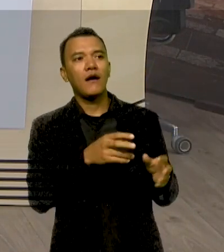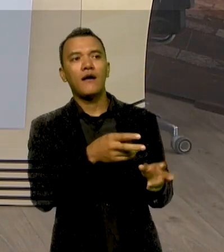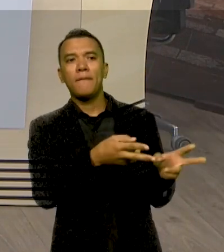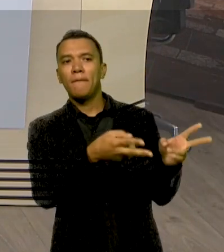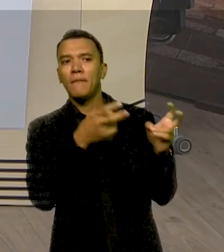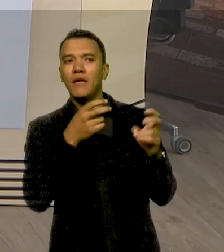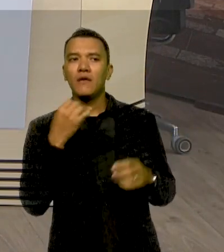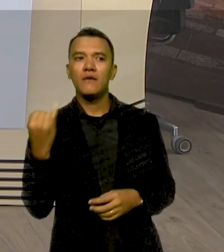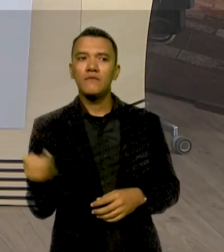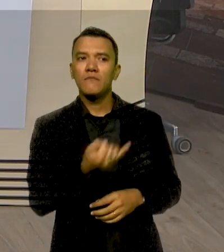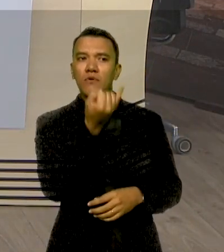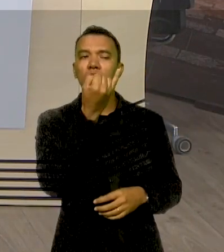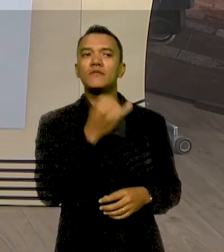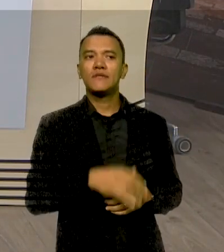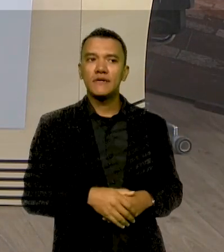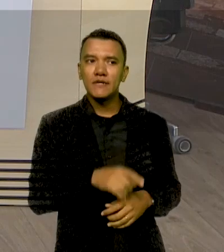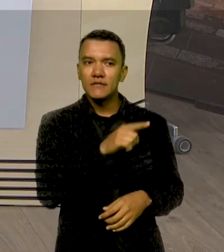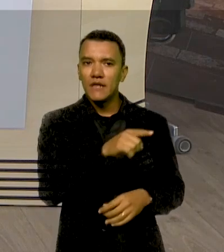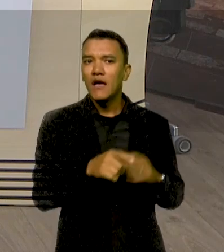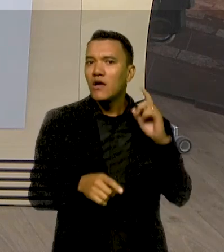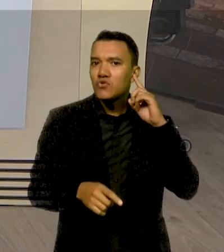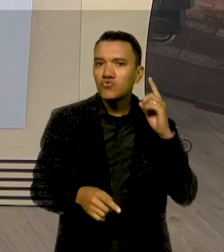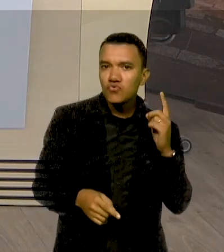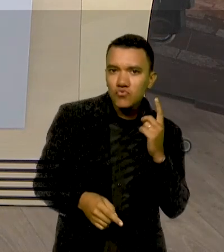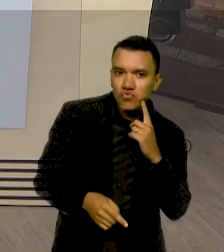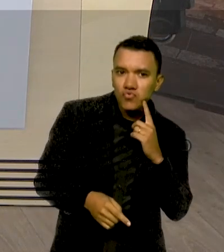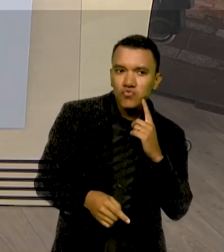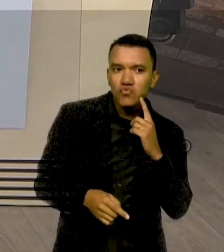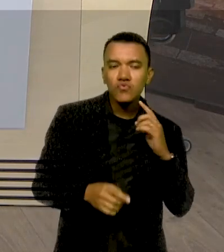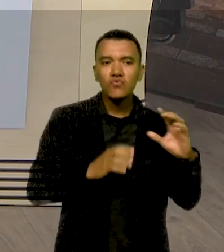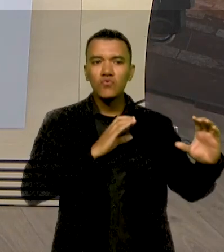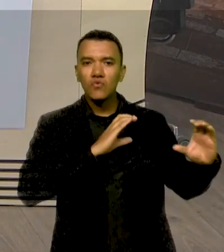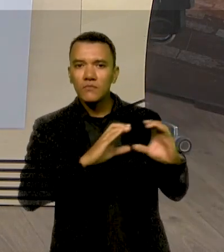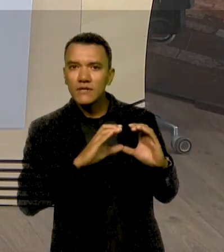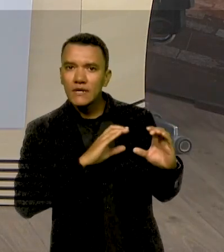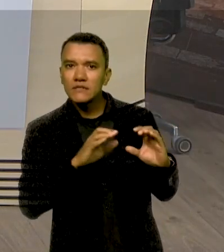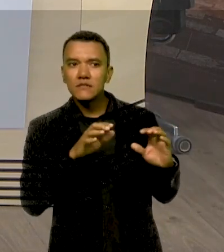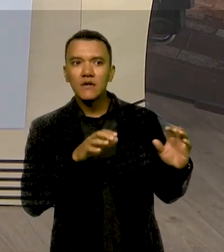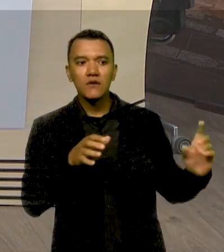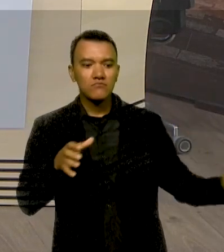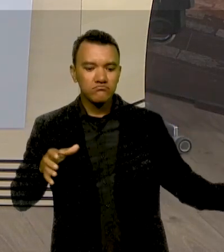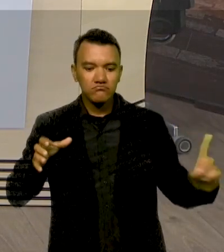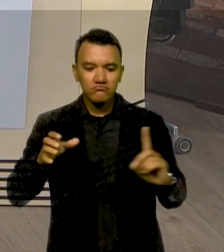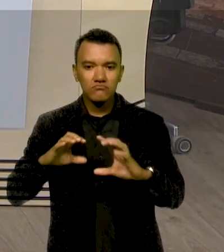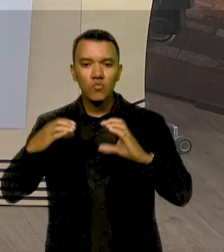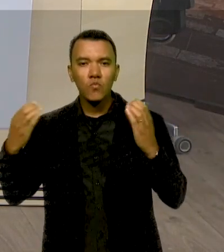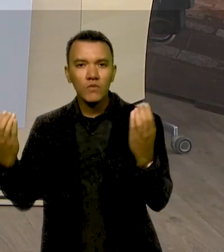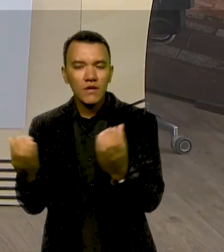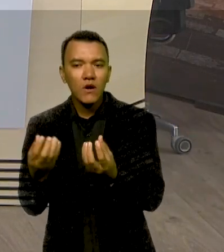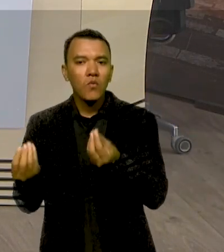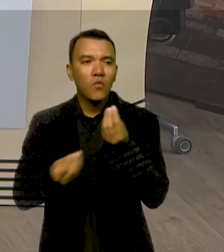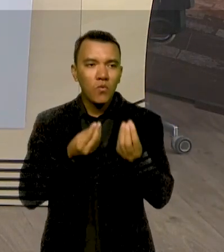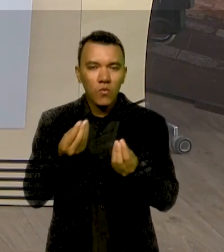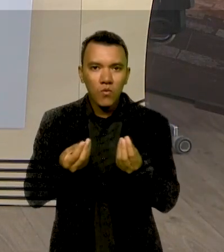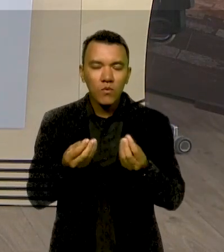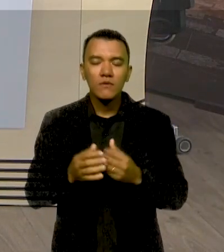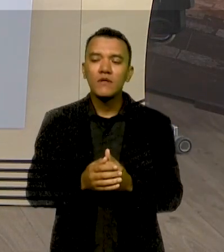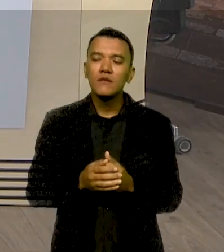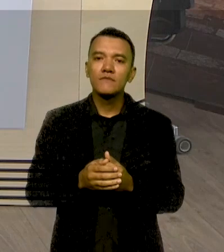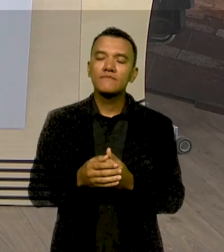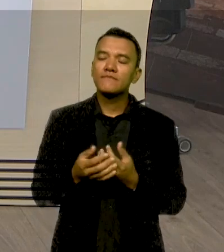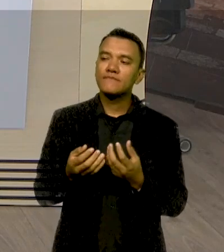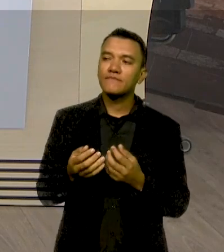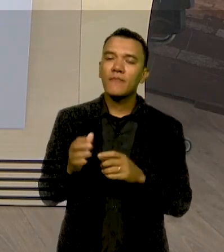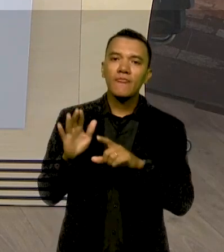importante incluir as pessoas surdas na comunidade pela comunicação. Quando foi que, no